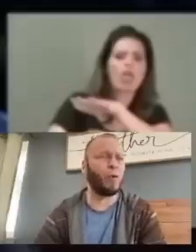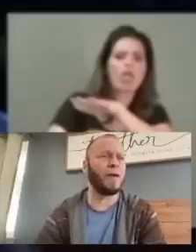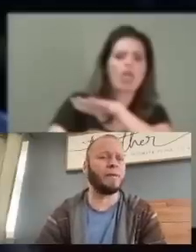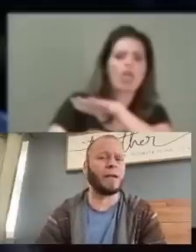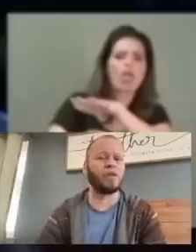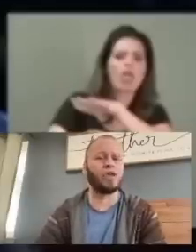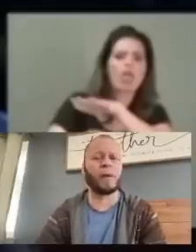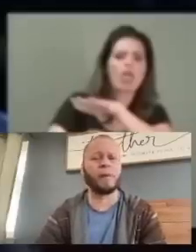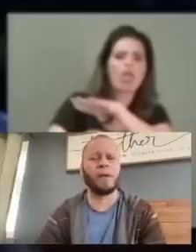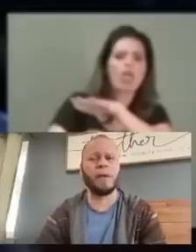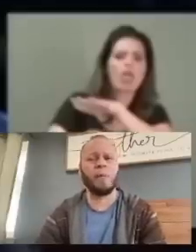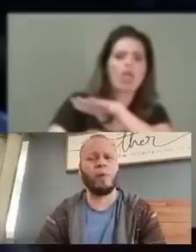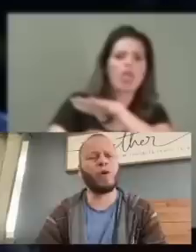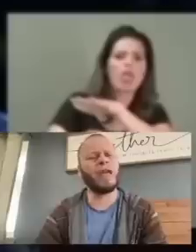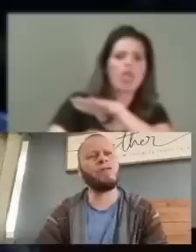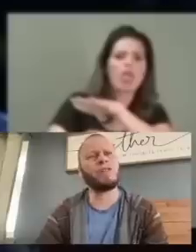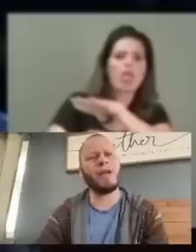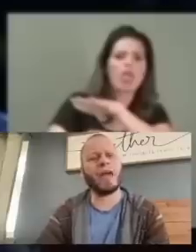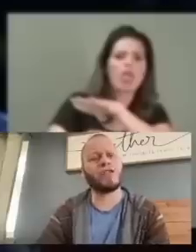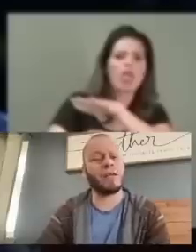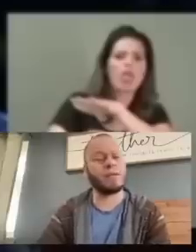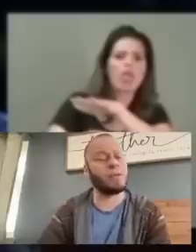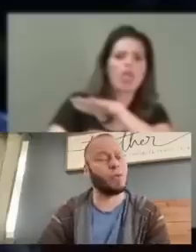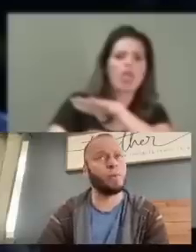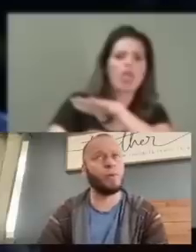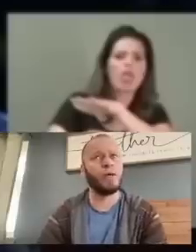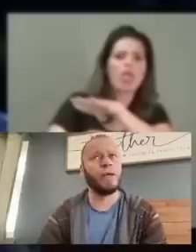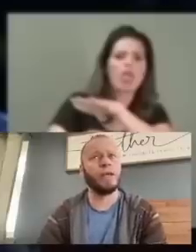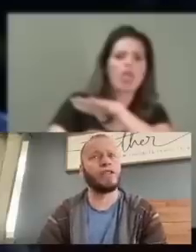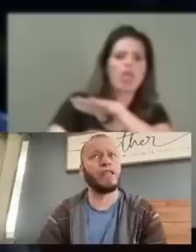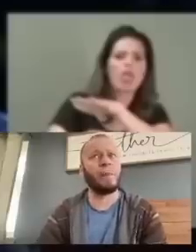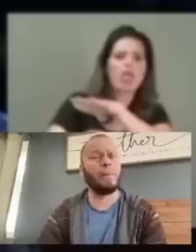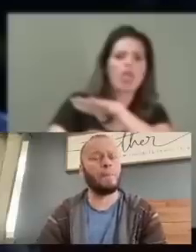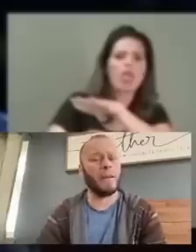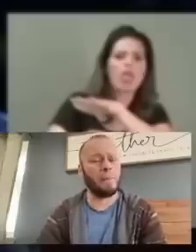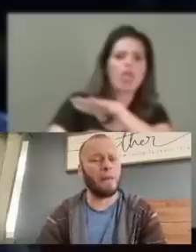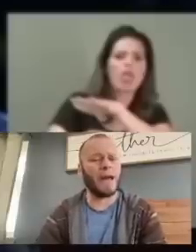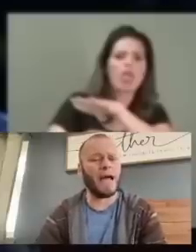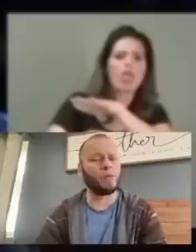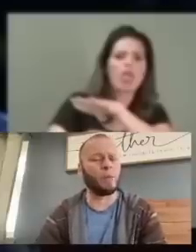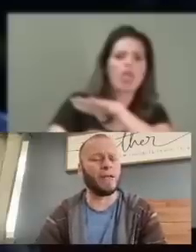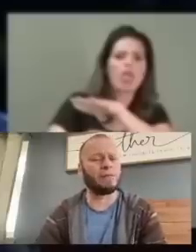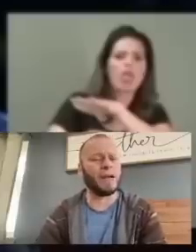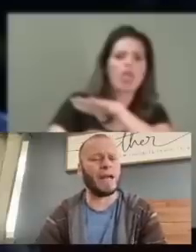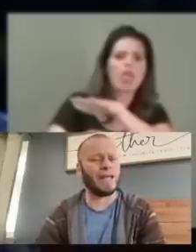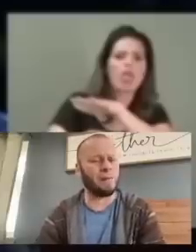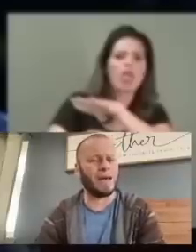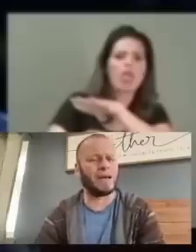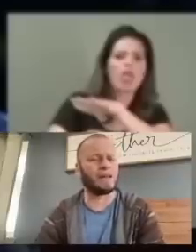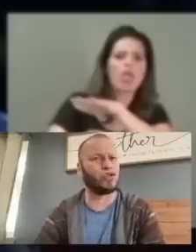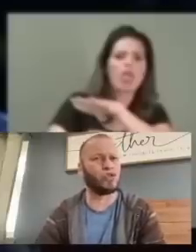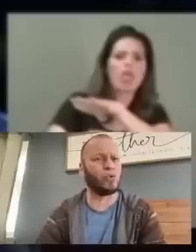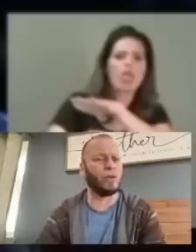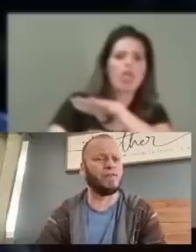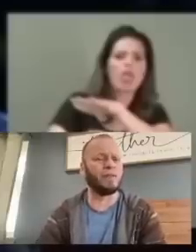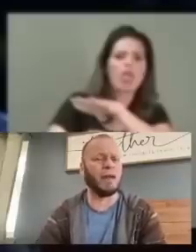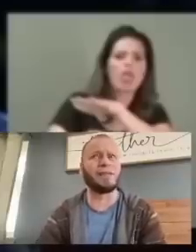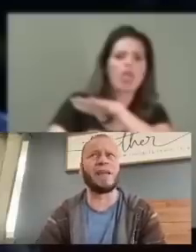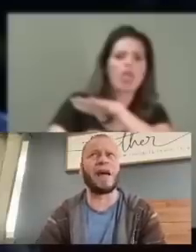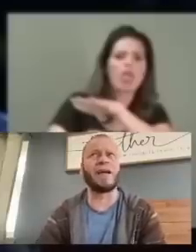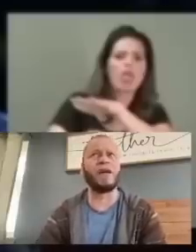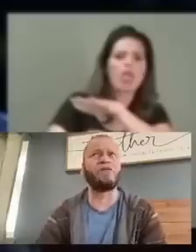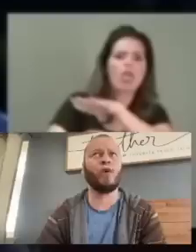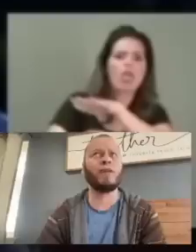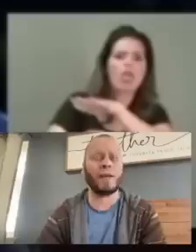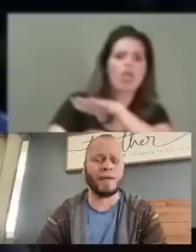quem tá no comentário Diz para mim por quem você acha que esse grupo que estava preparado para entrar quebrar destruir